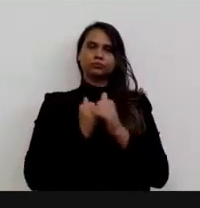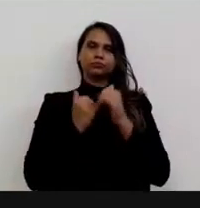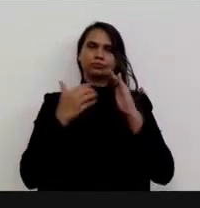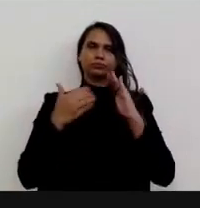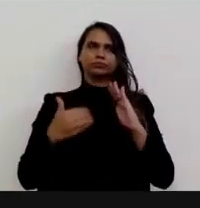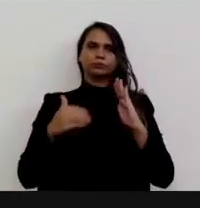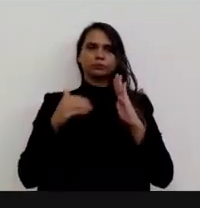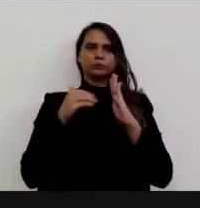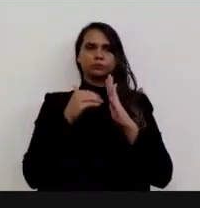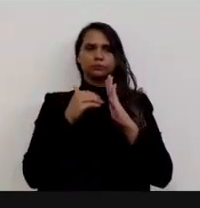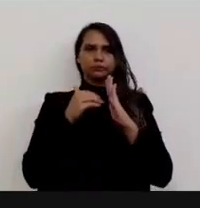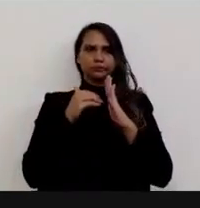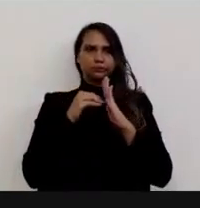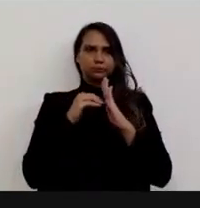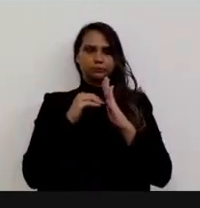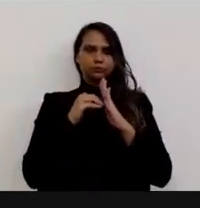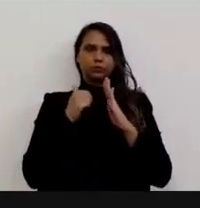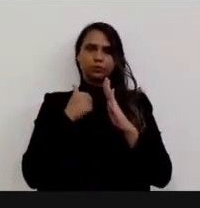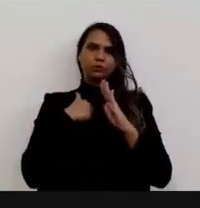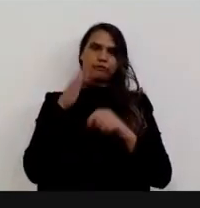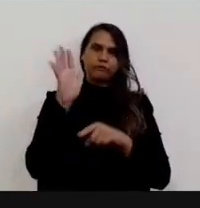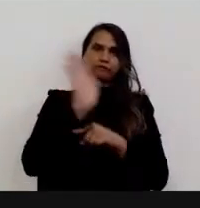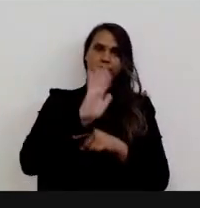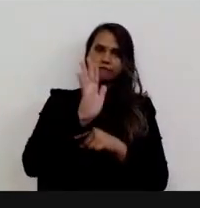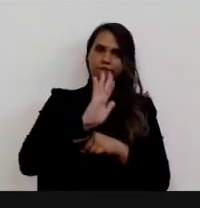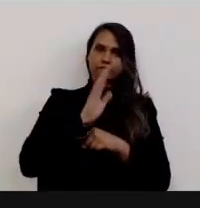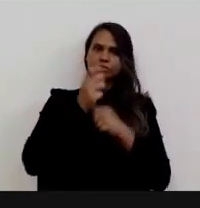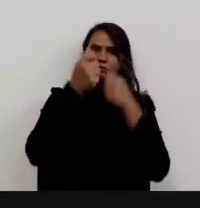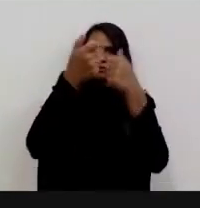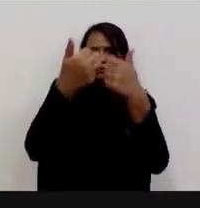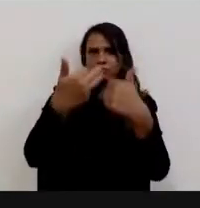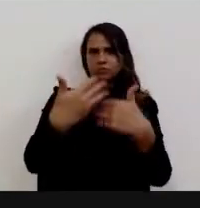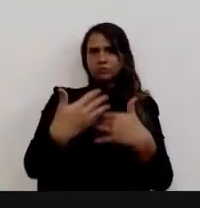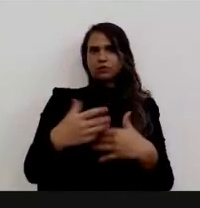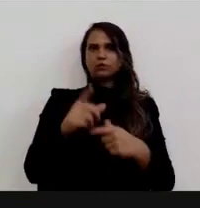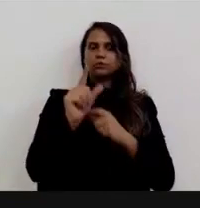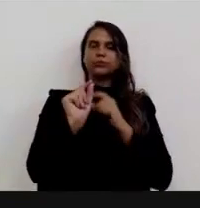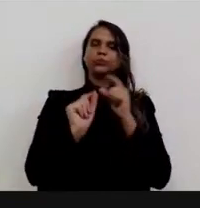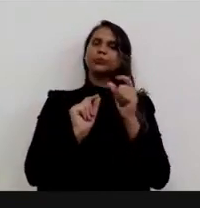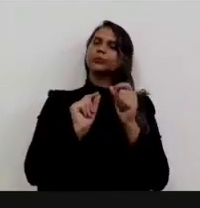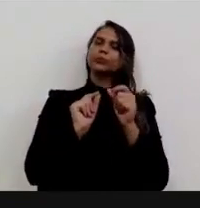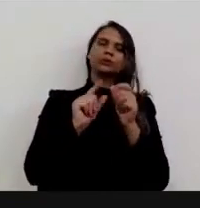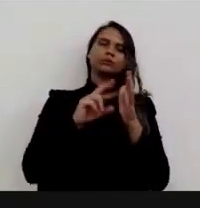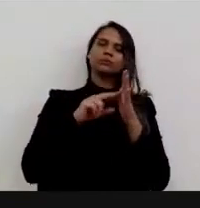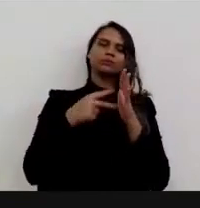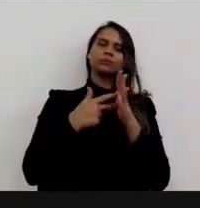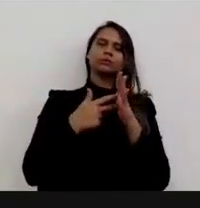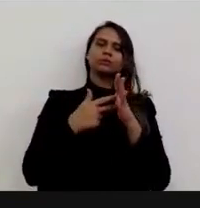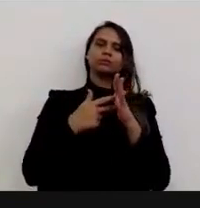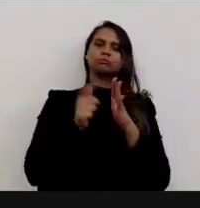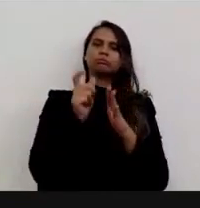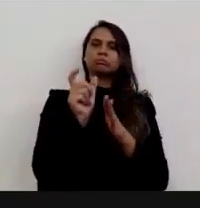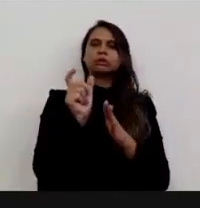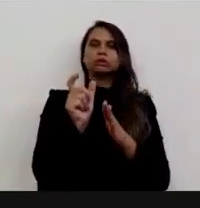Primeiramente, vou mostrar um vídeo explicando mais ou menos o que seria automação de processos web.